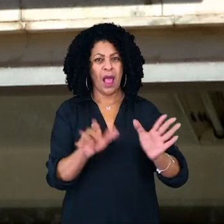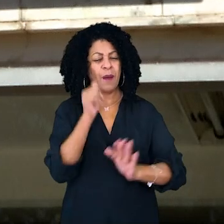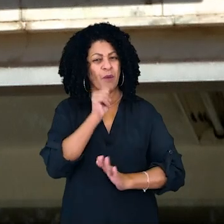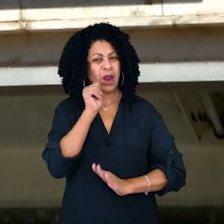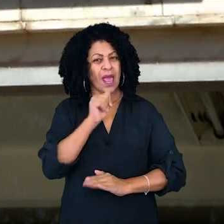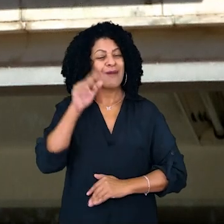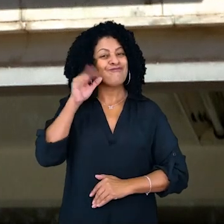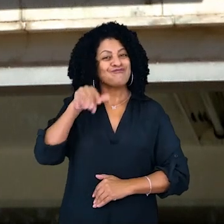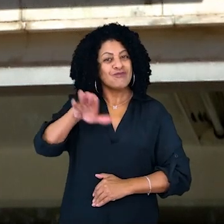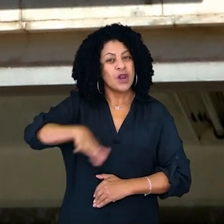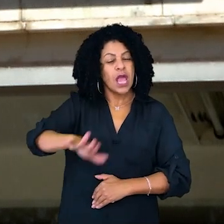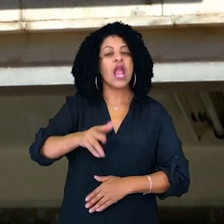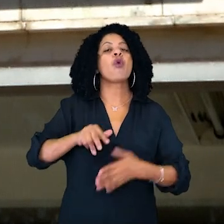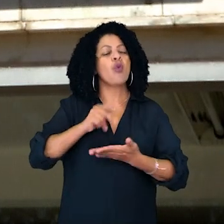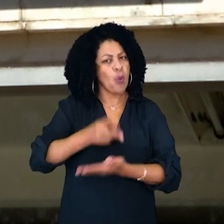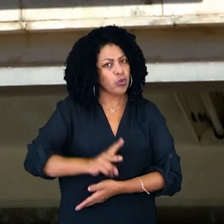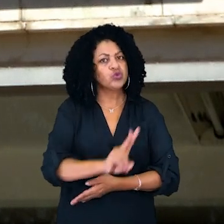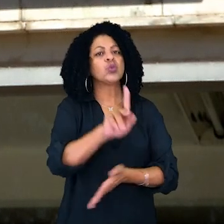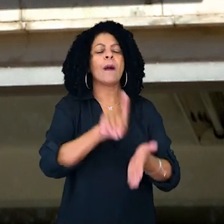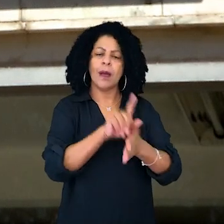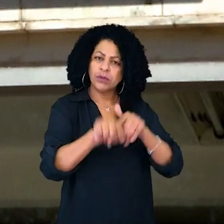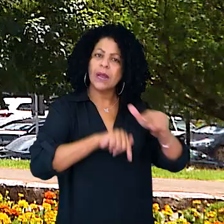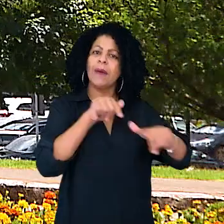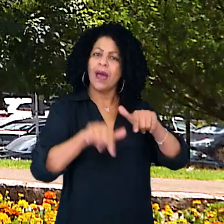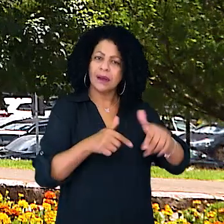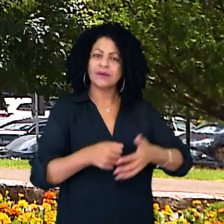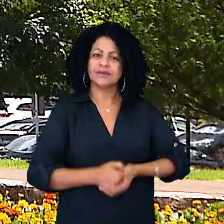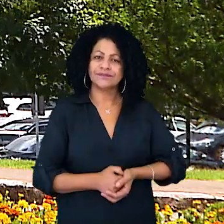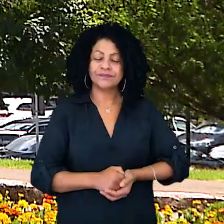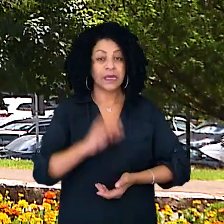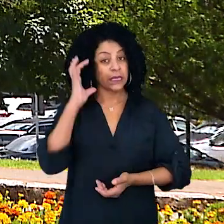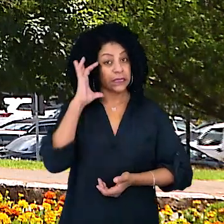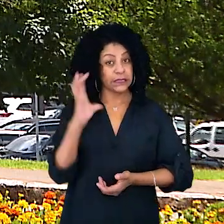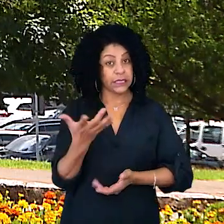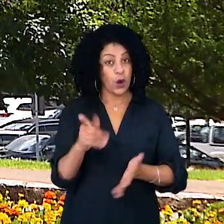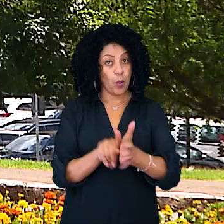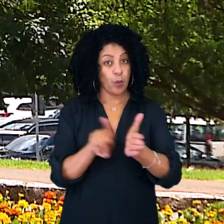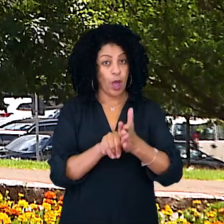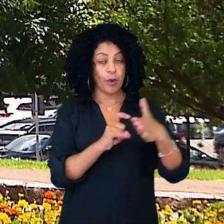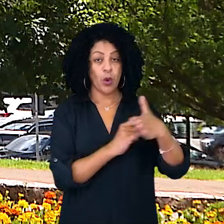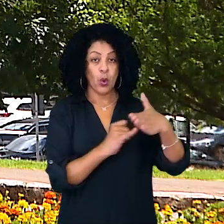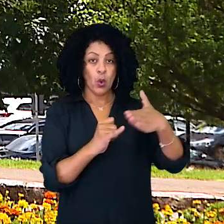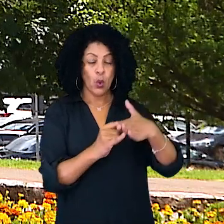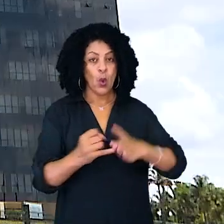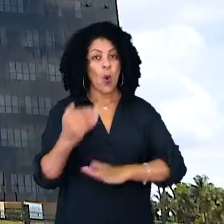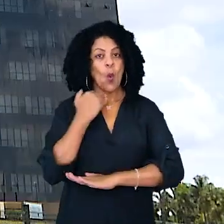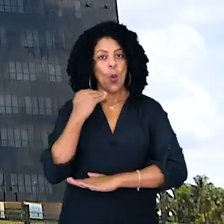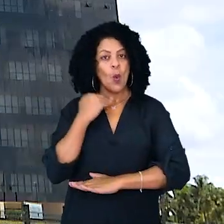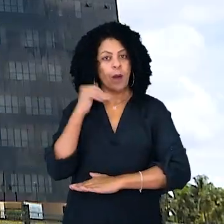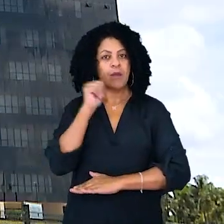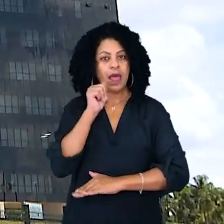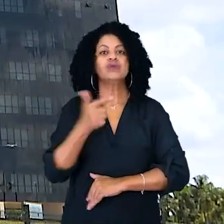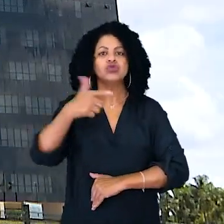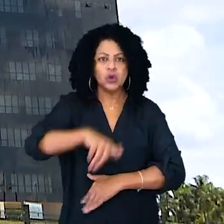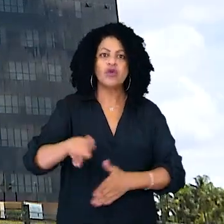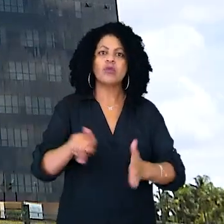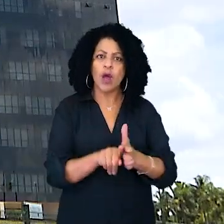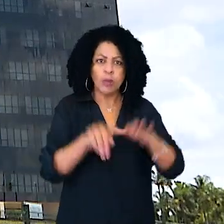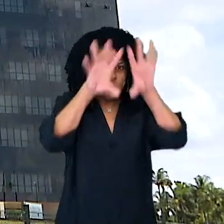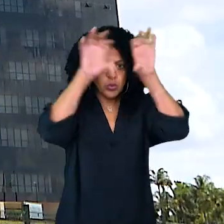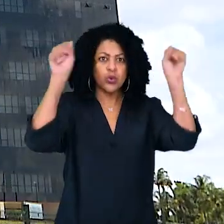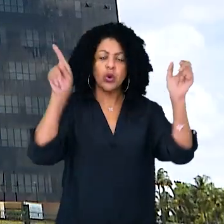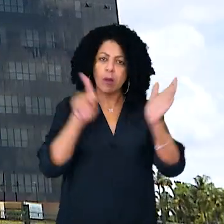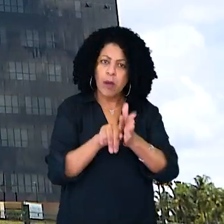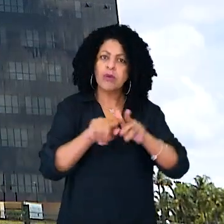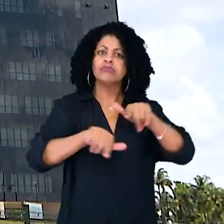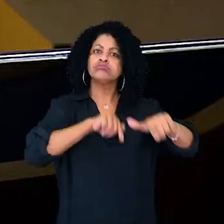da empregada de permanecer no emprego. A decisão levou a instituição bancária a recorrer ao Tribunal